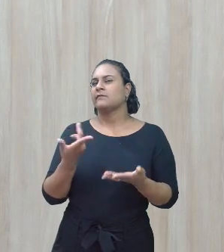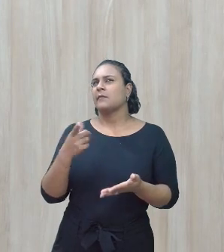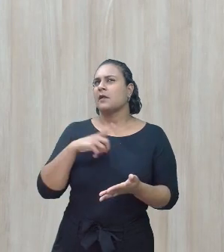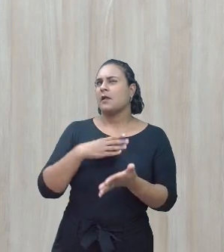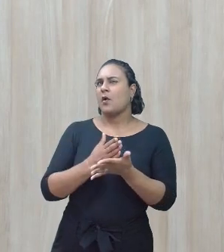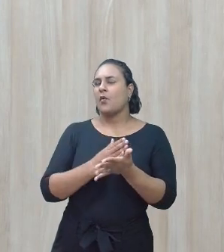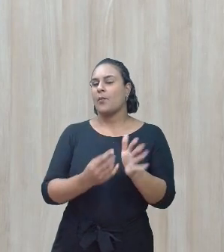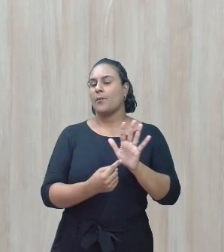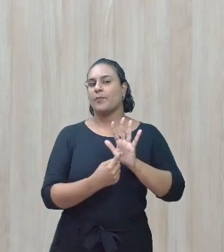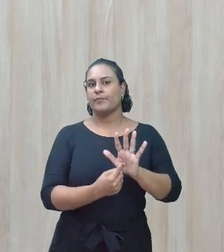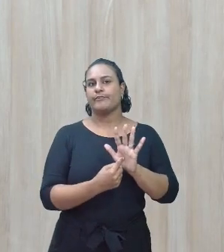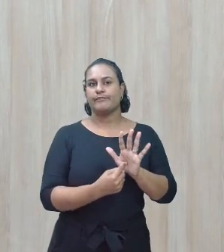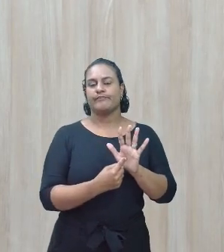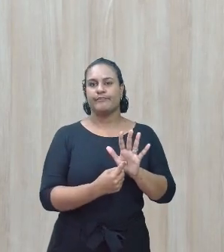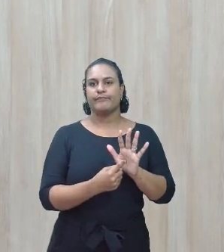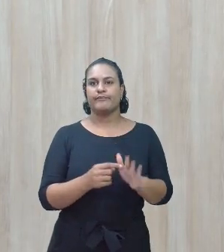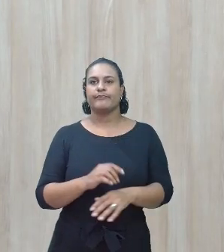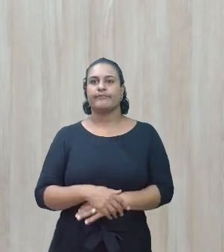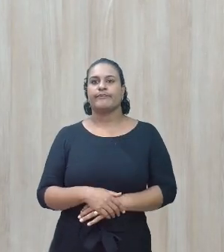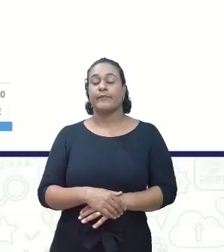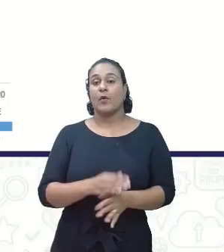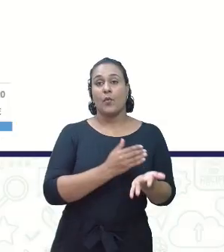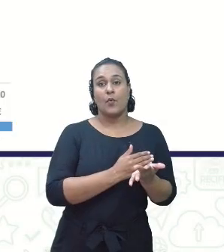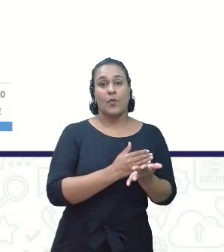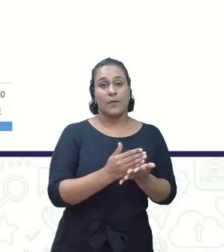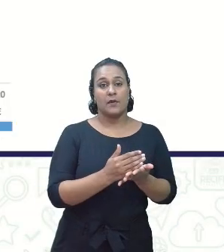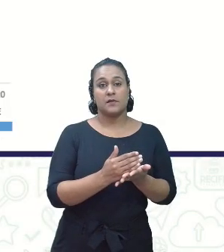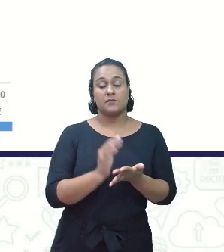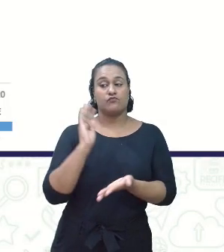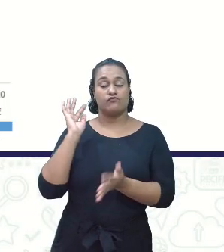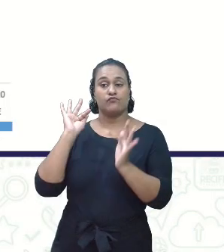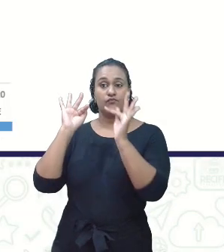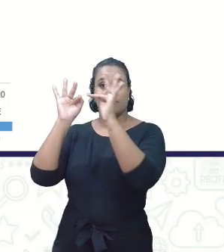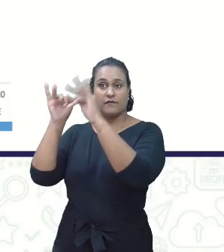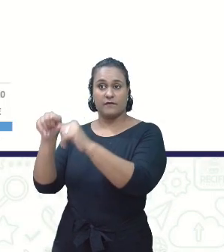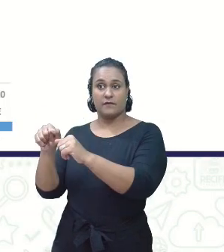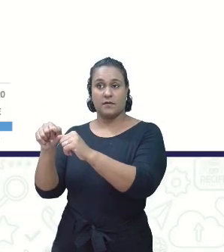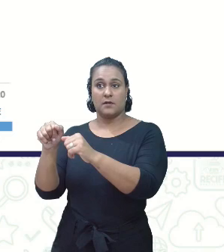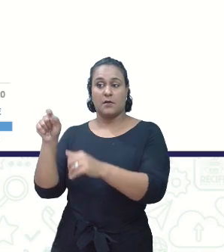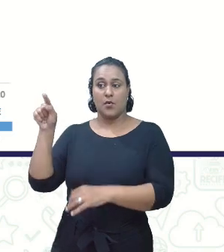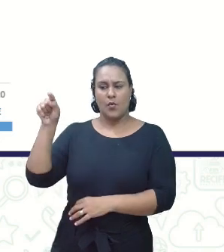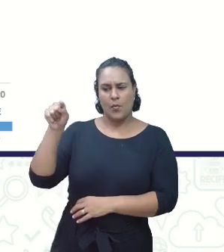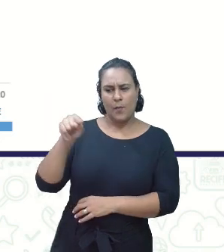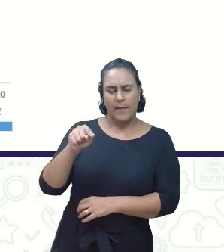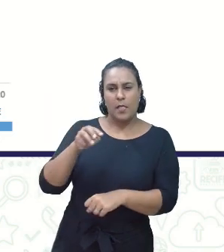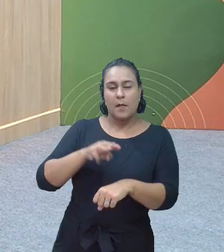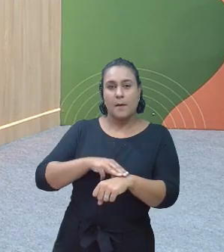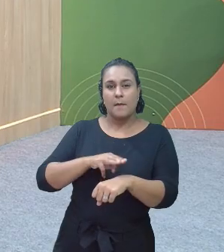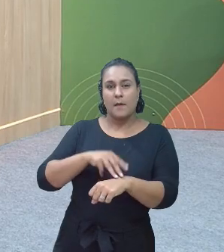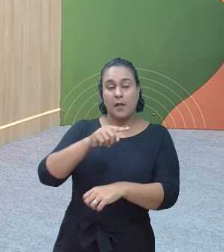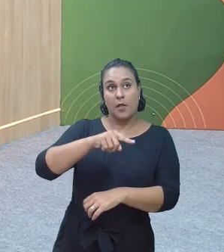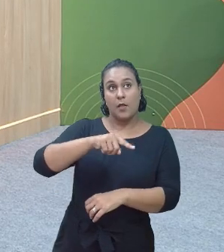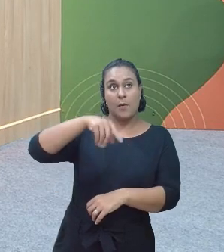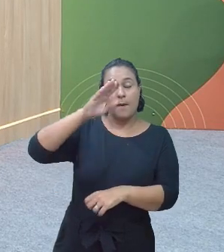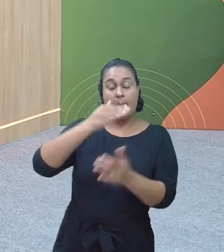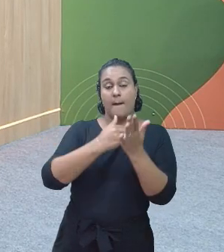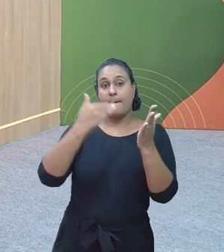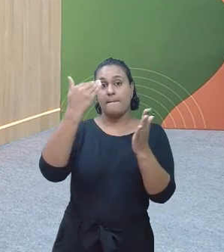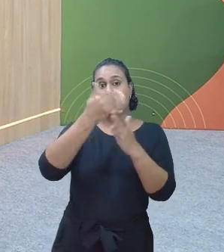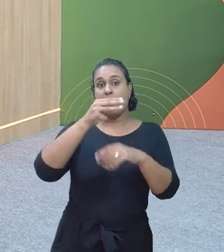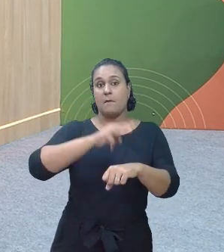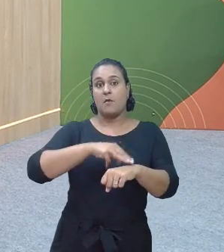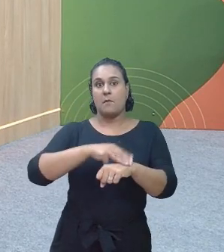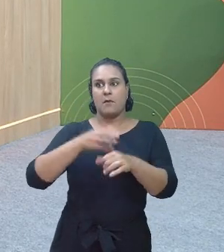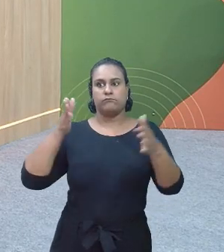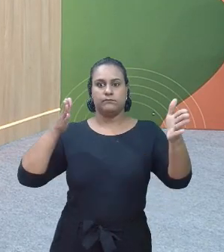pontos destacados aqui. O começo, o fim, o menor momento e o maior momento dentro desse